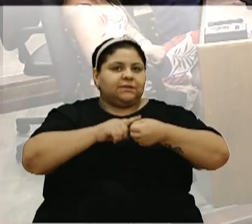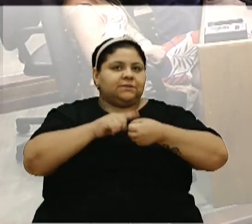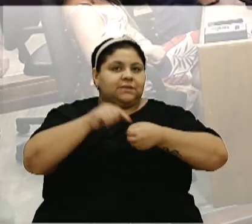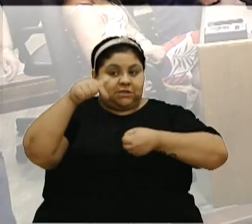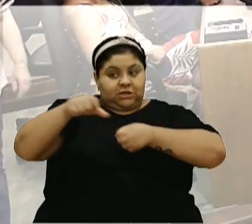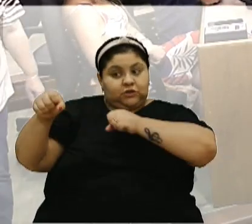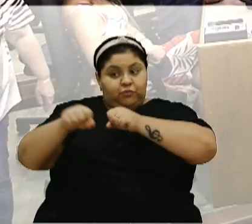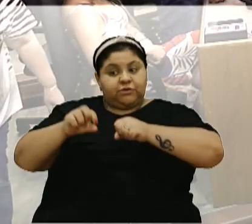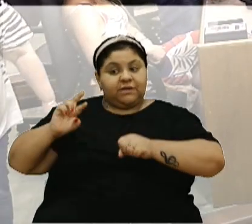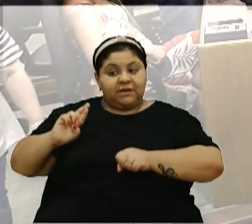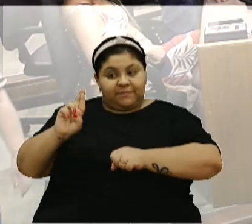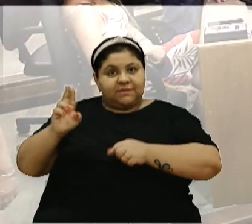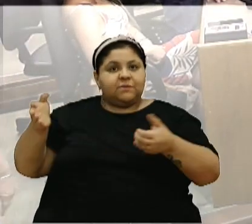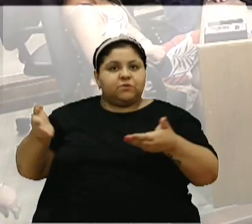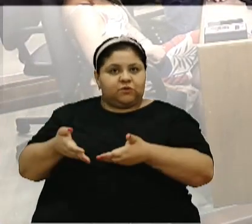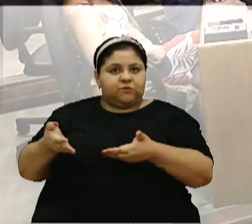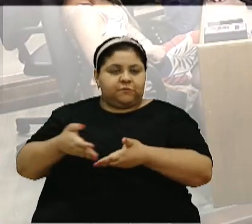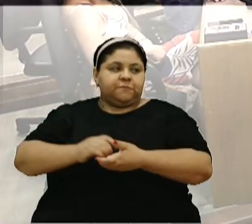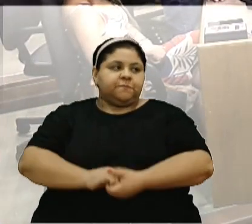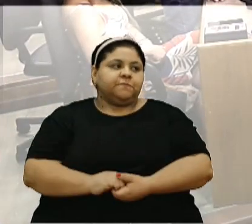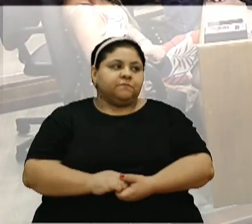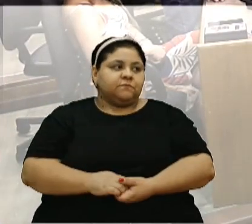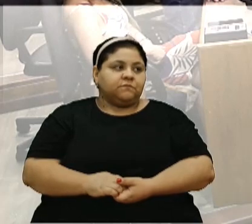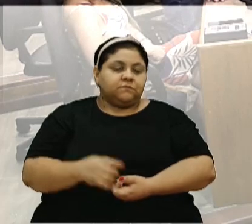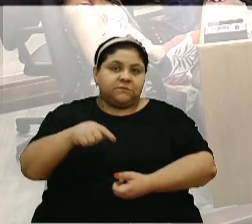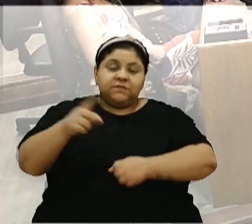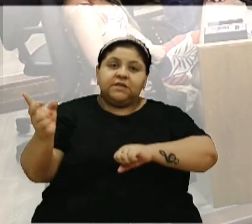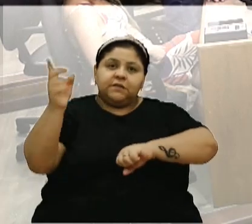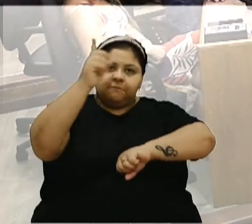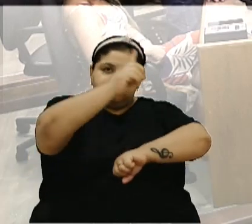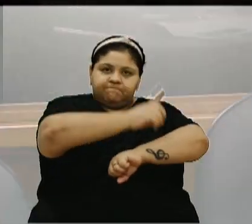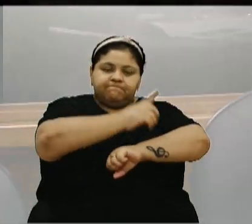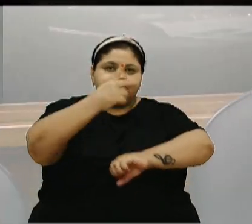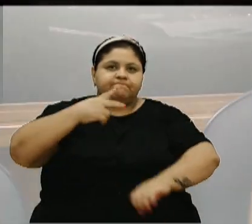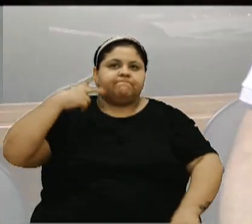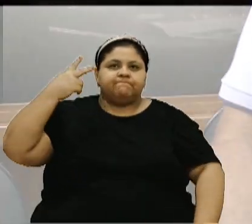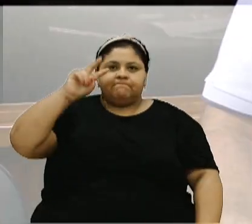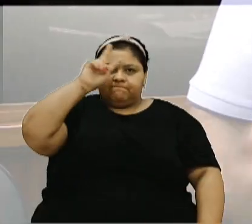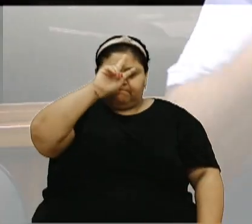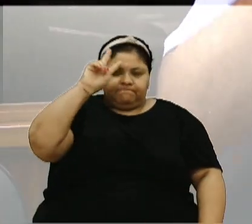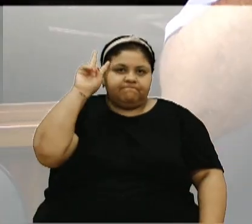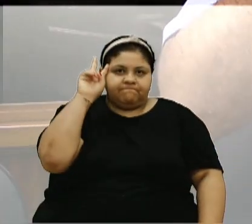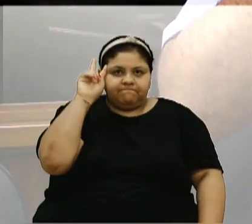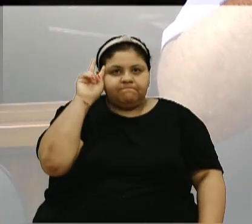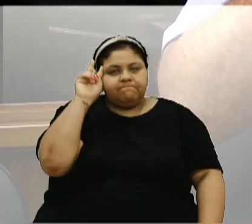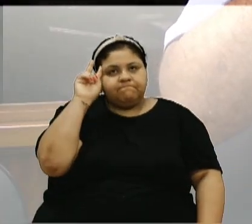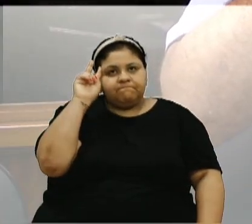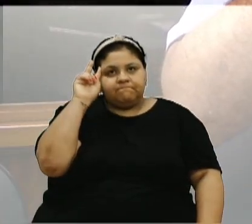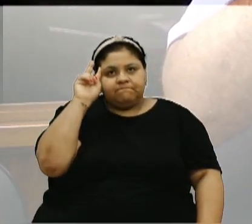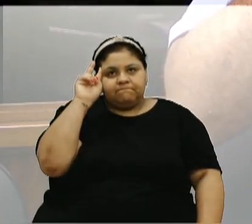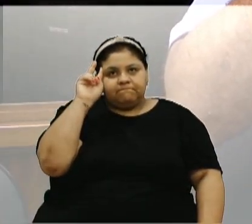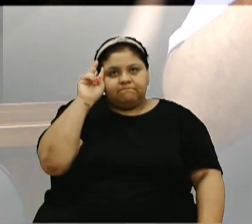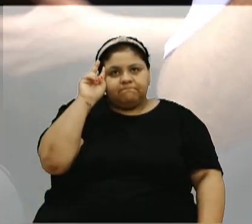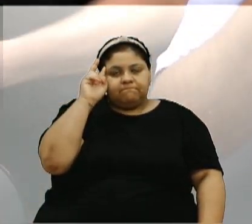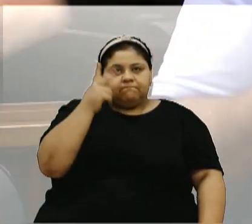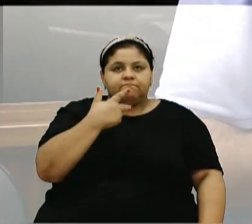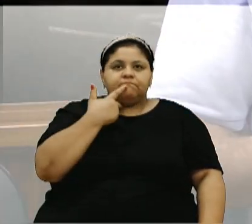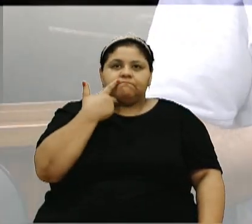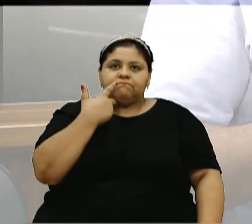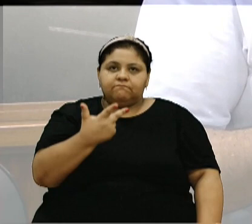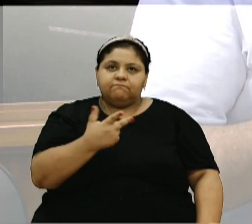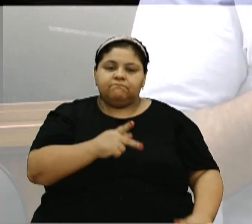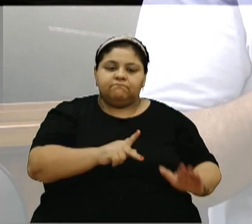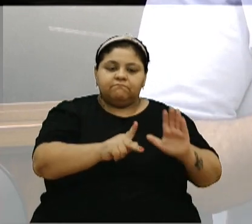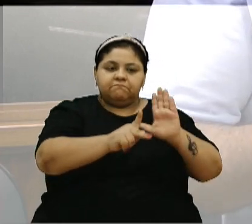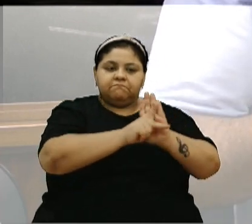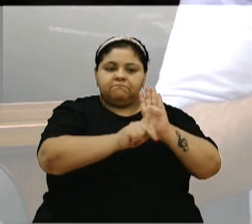que representamos hoje. E nessa data, vereador Velocino, o senhor traz, né, esse projeto